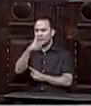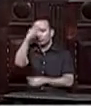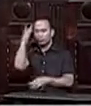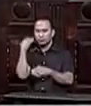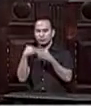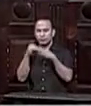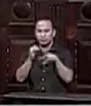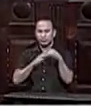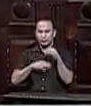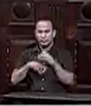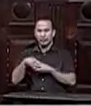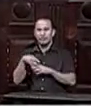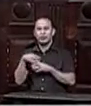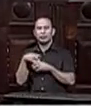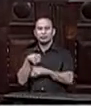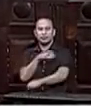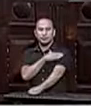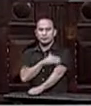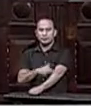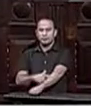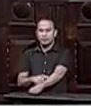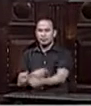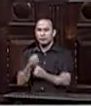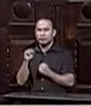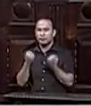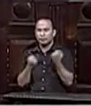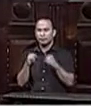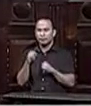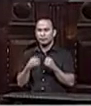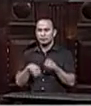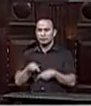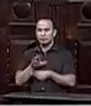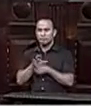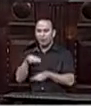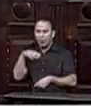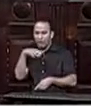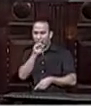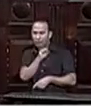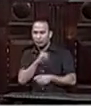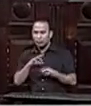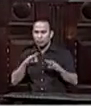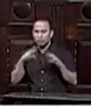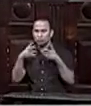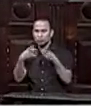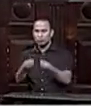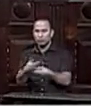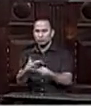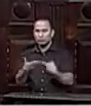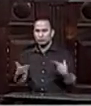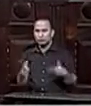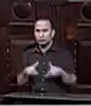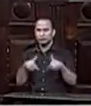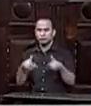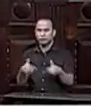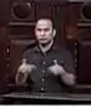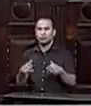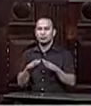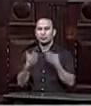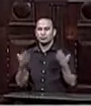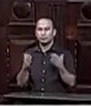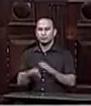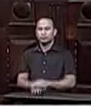educação física capacitados para o atendimento de emergência durante todo o seu período de funcionamento. Queria dizer,